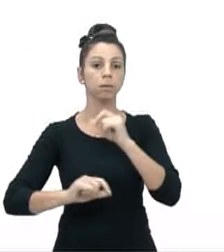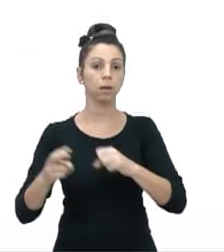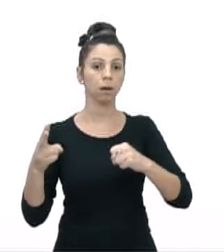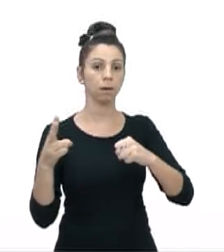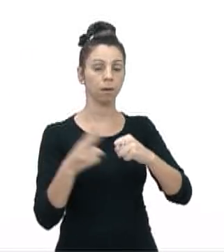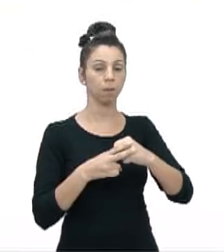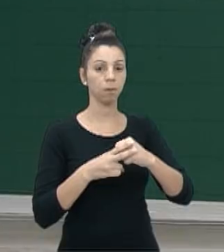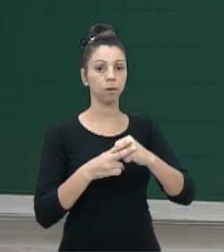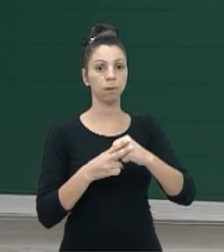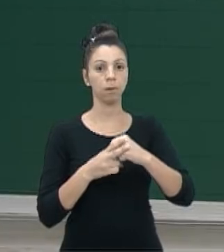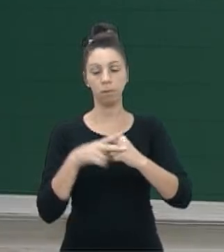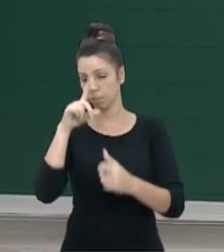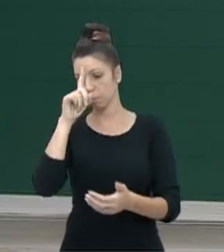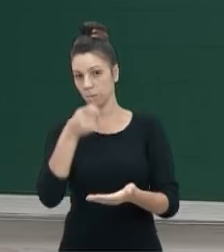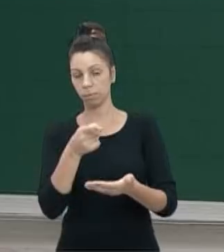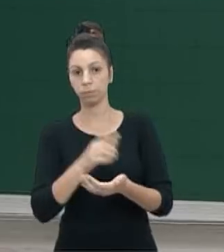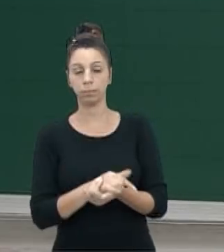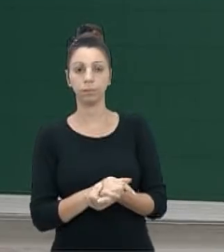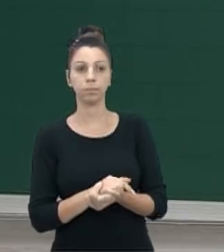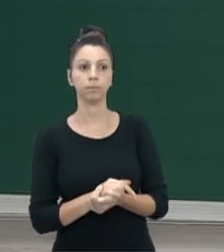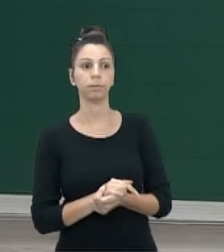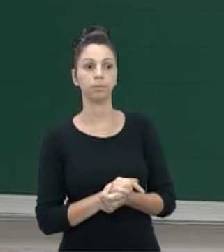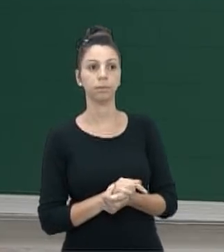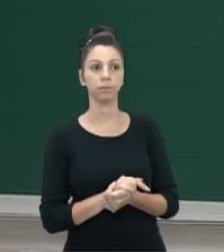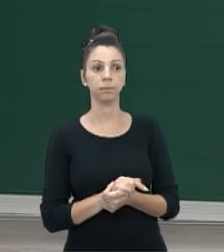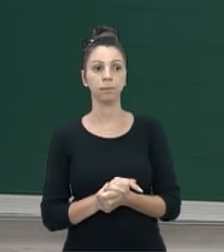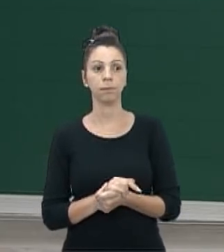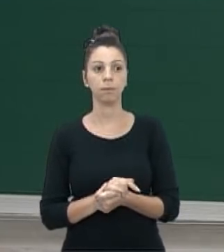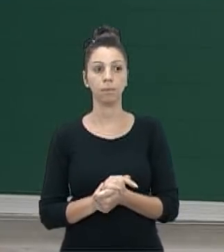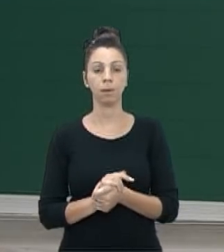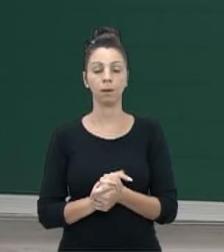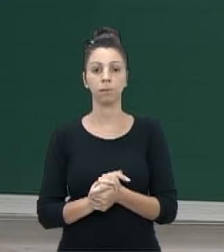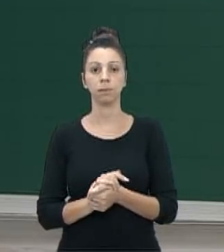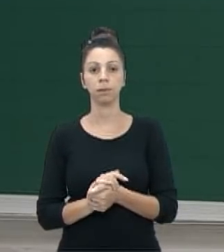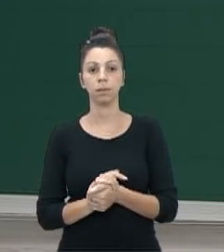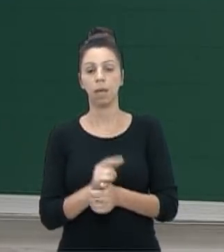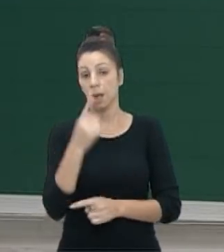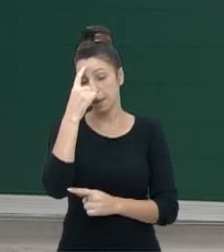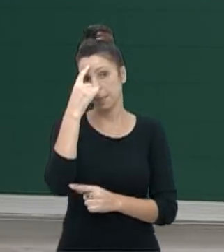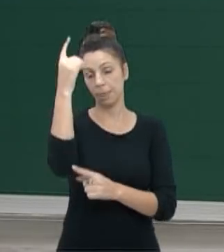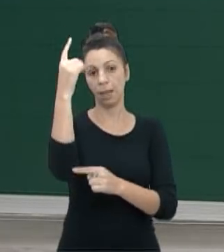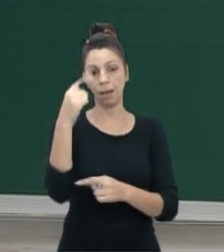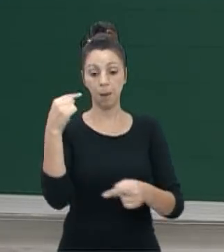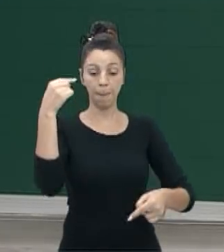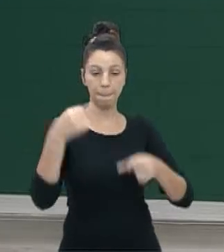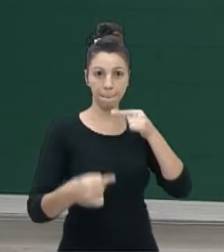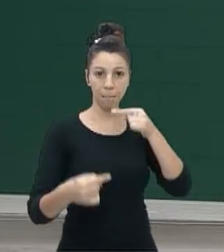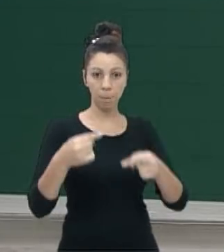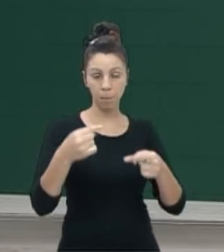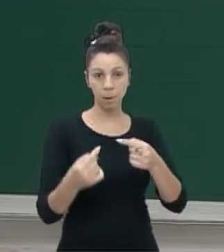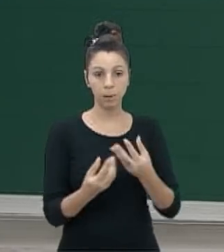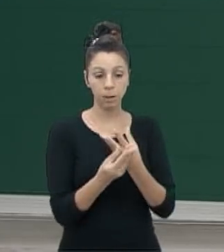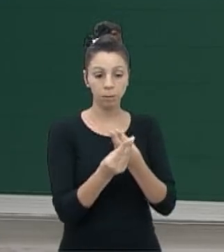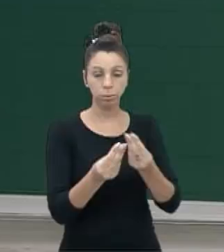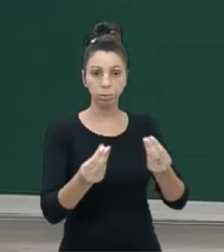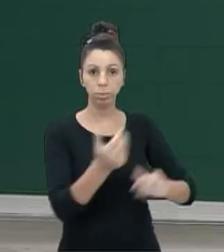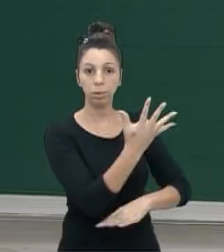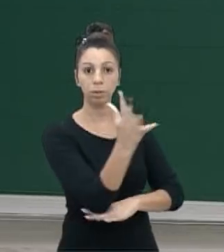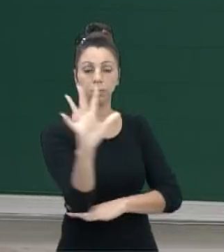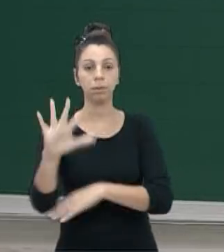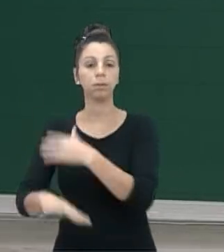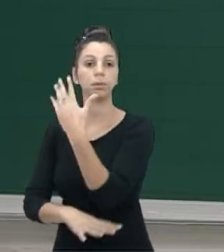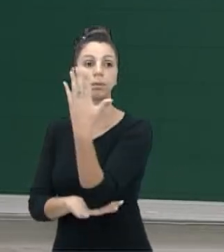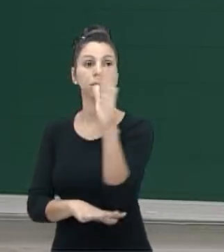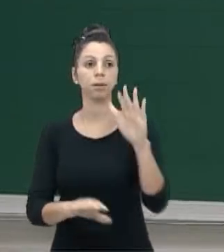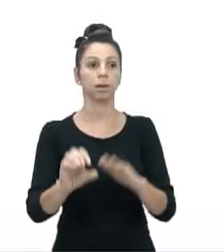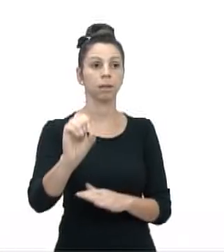imperativo. Plante essa ideia, né? Plante esta ideia. Política de qualidade e meio ambiente